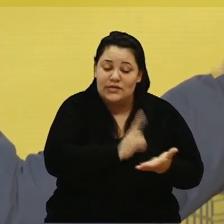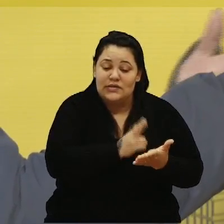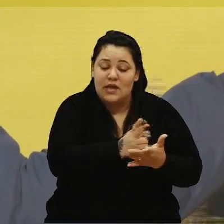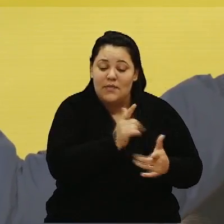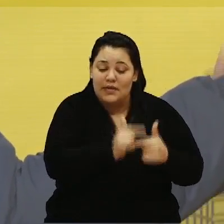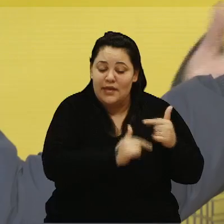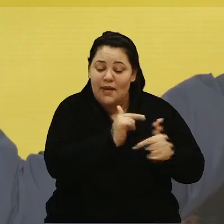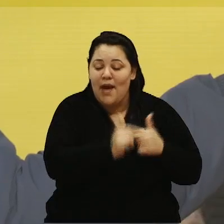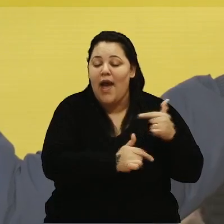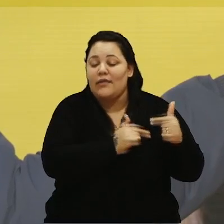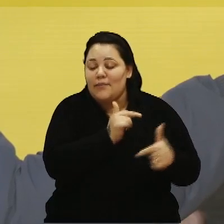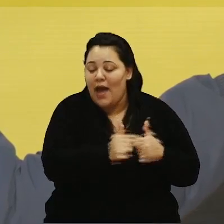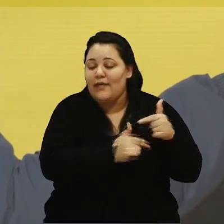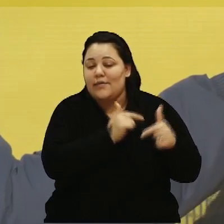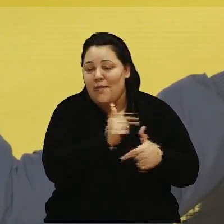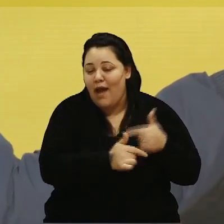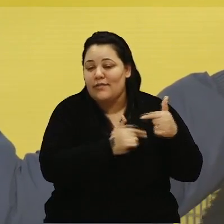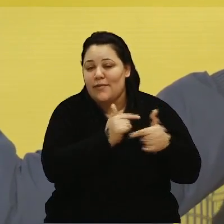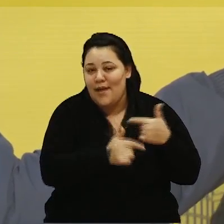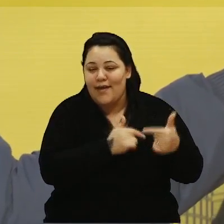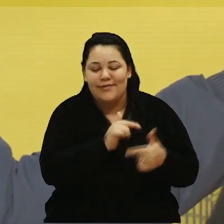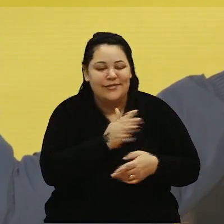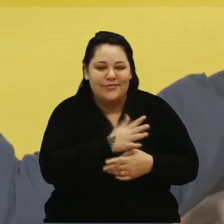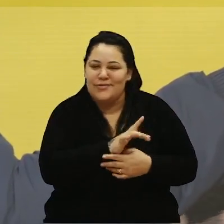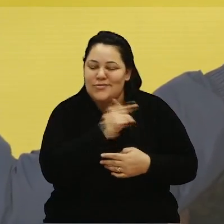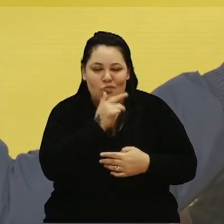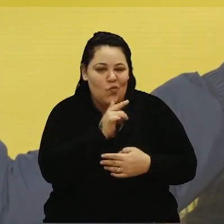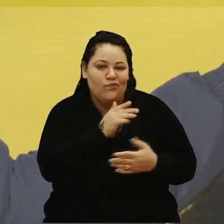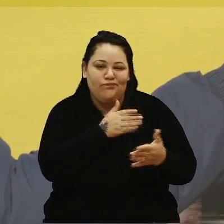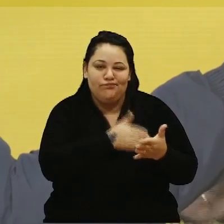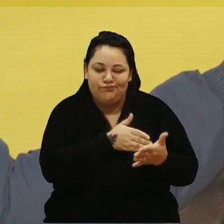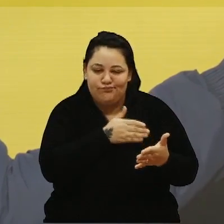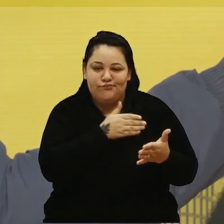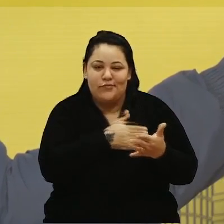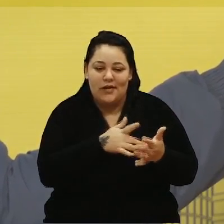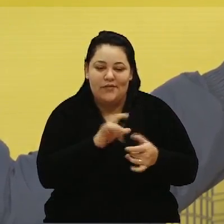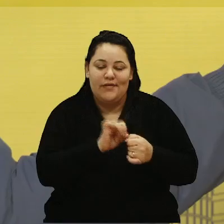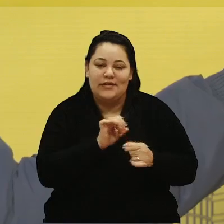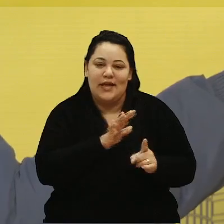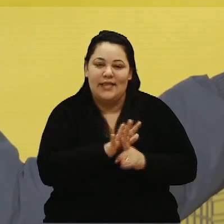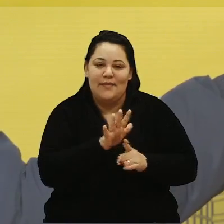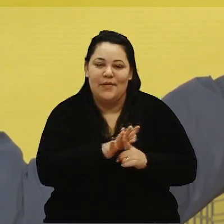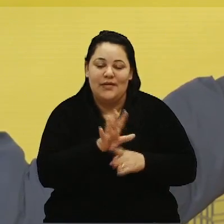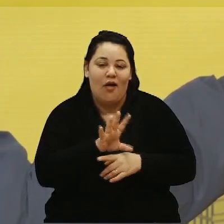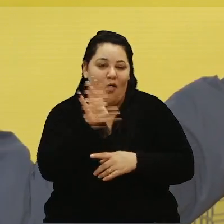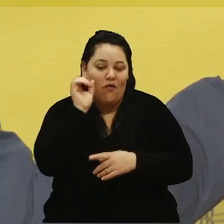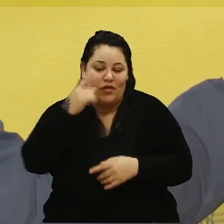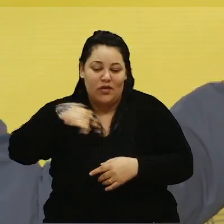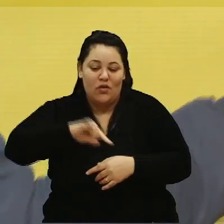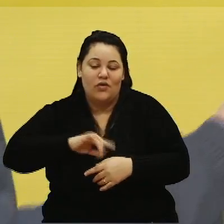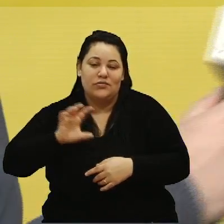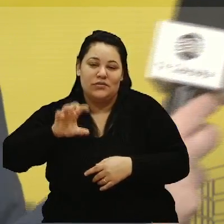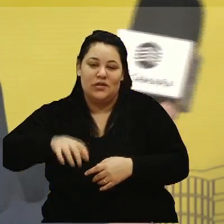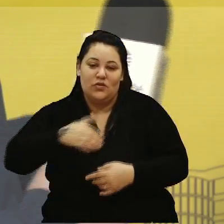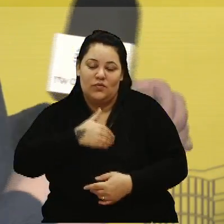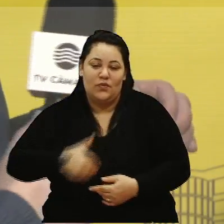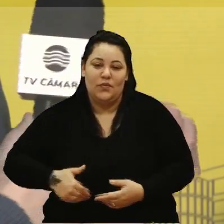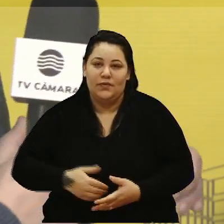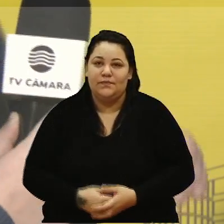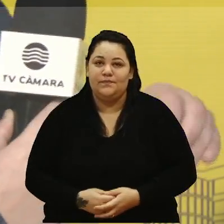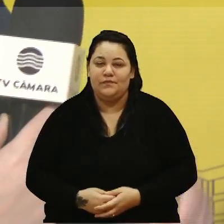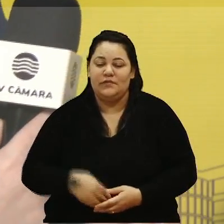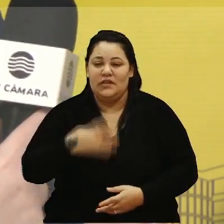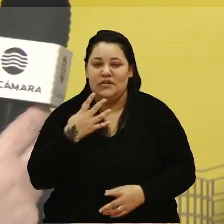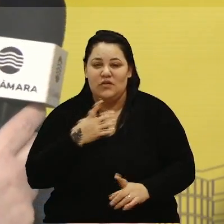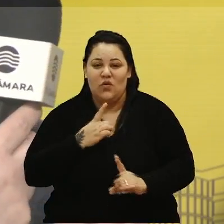trabalham e muitas vezes não conseguem fazer as suas demandas chegarem até o setor público. Esses 4